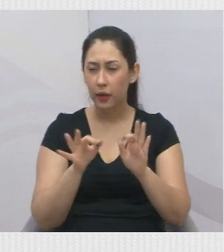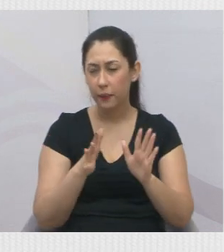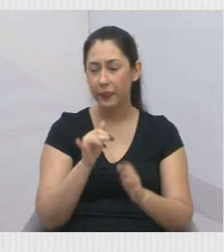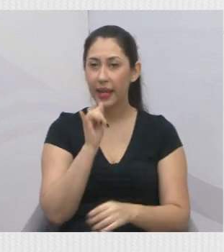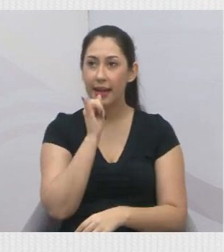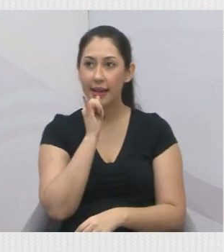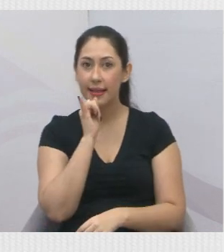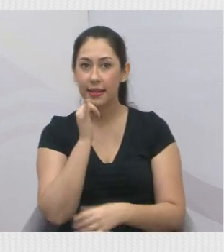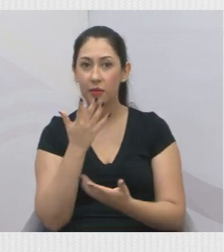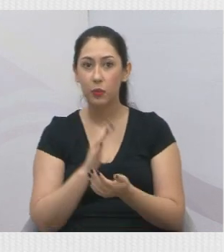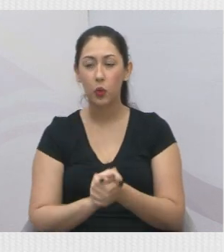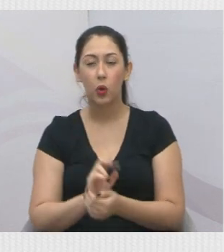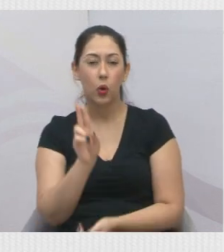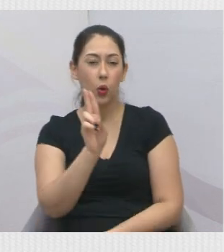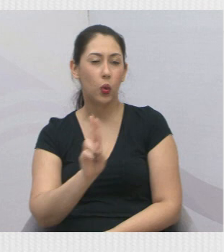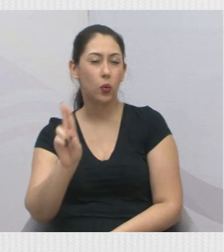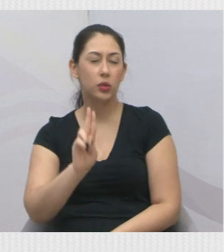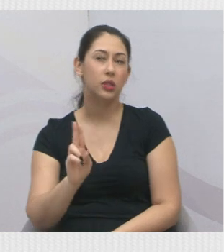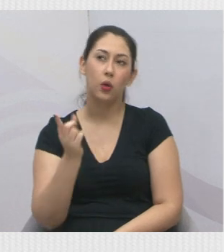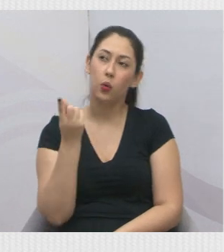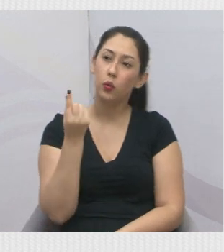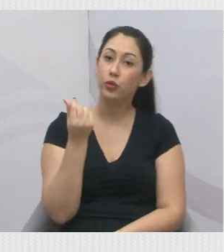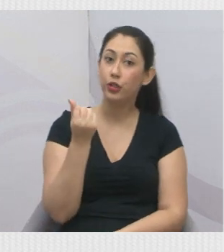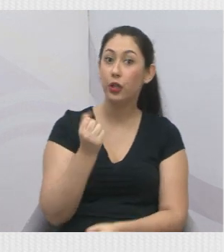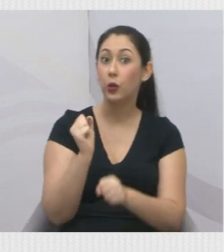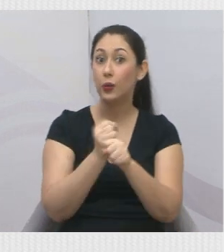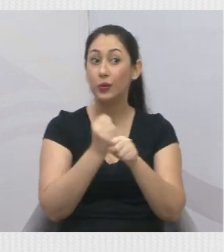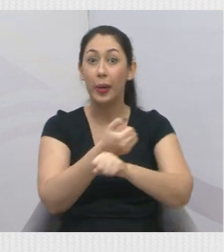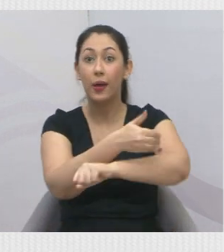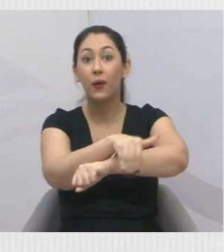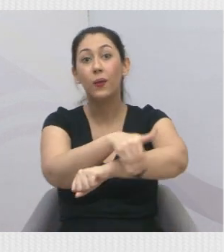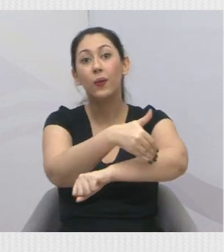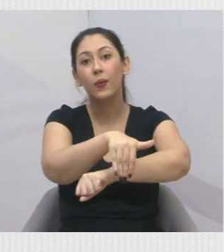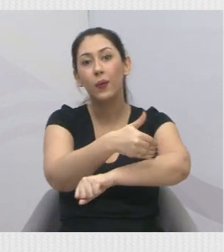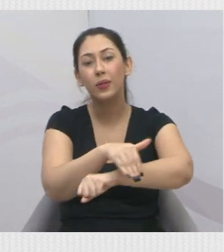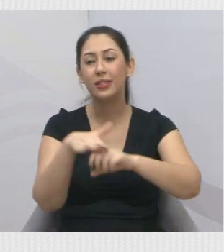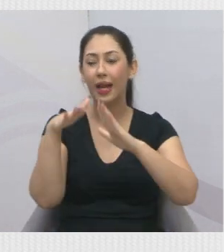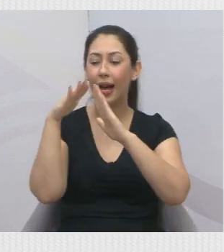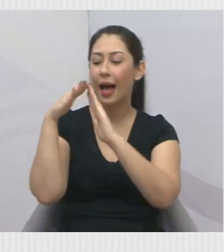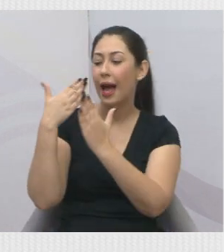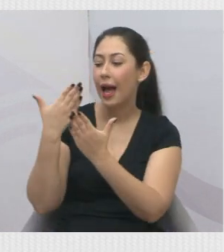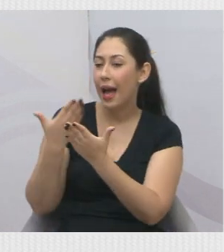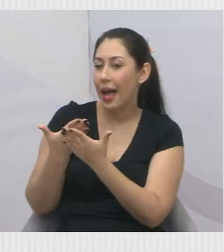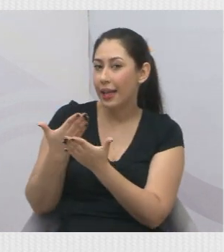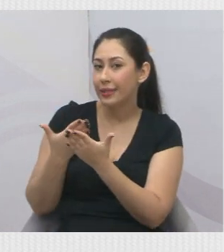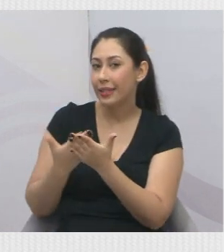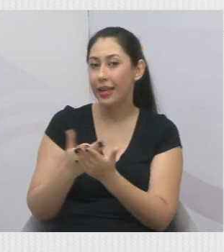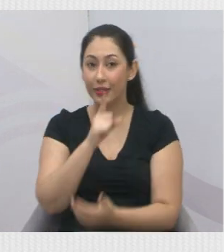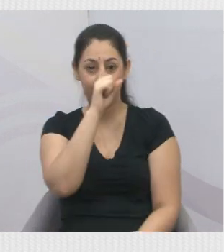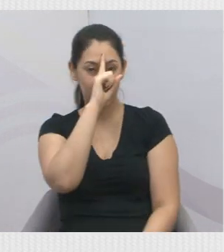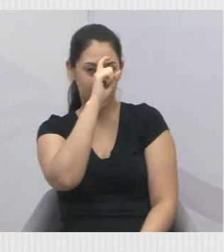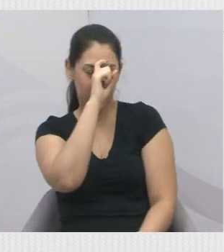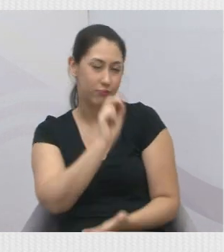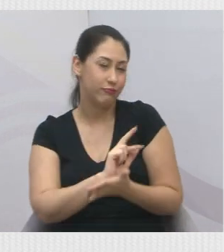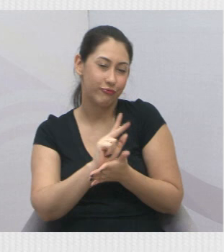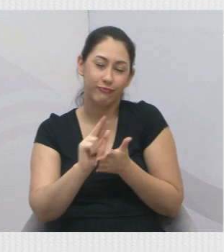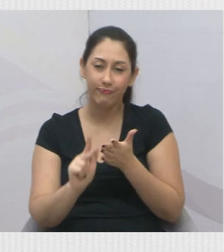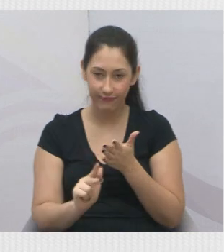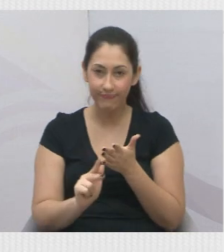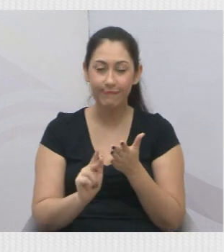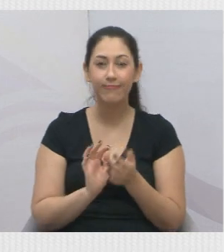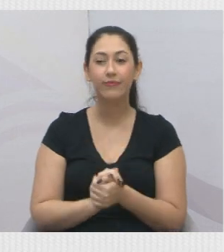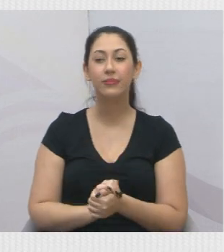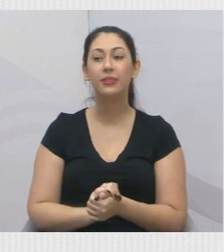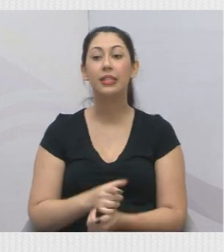exemplo, você utiliza essa receita para fazer estradas, creches, hospitais e assim como exemplo. Então,